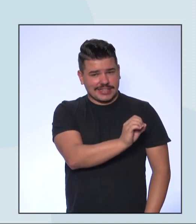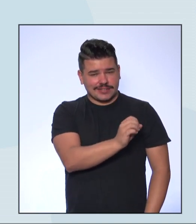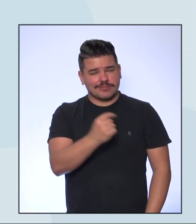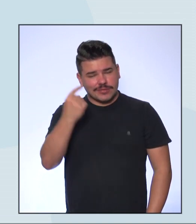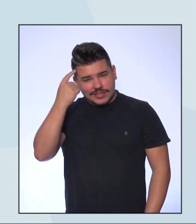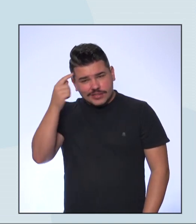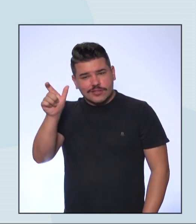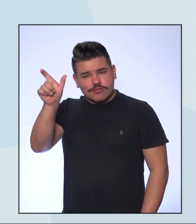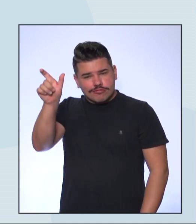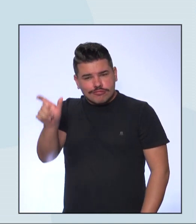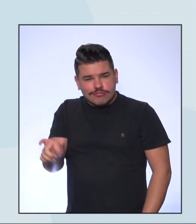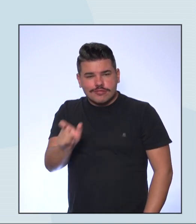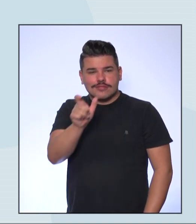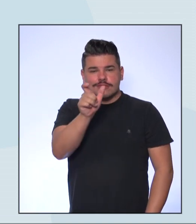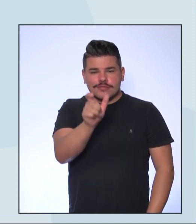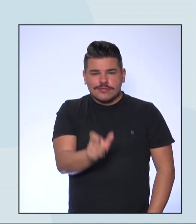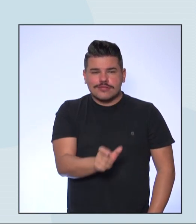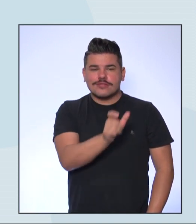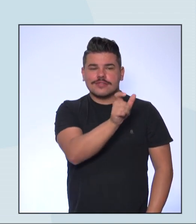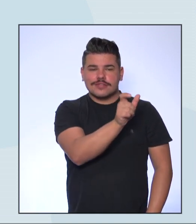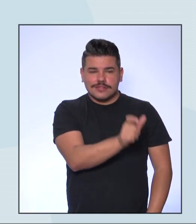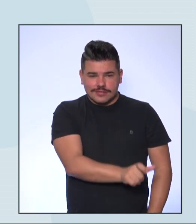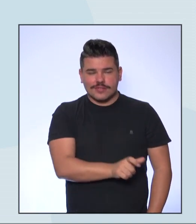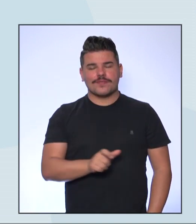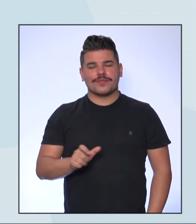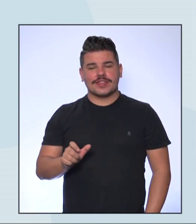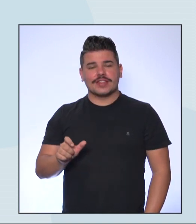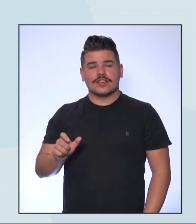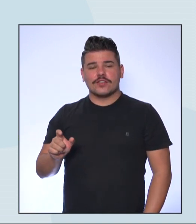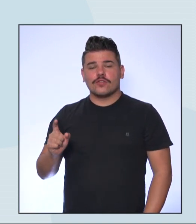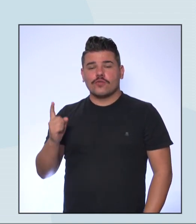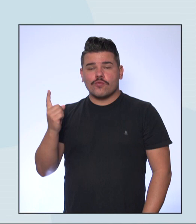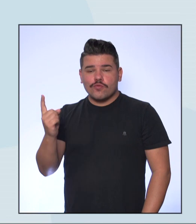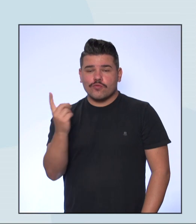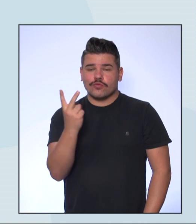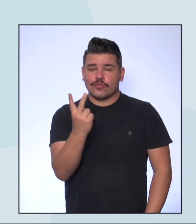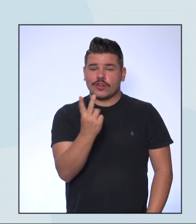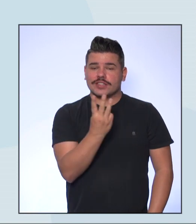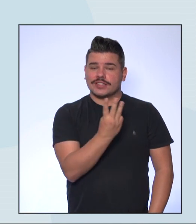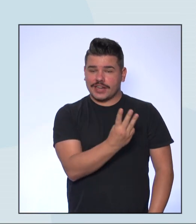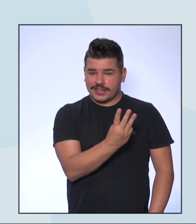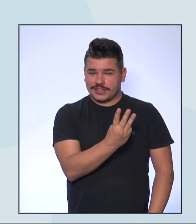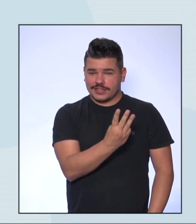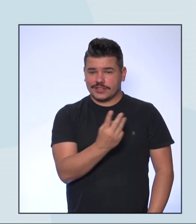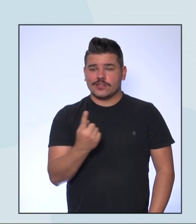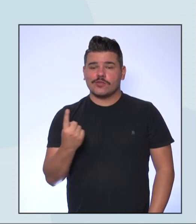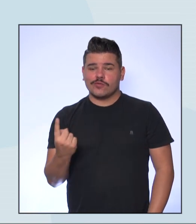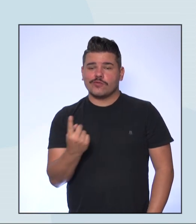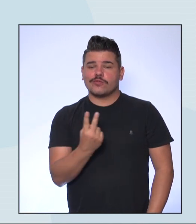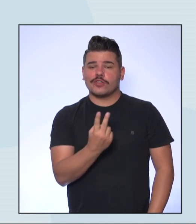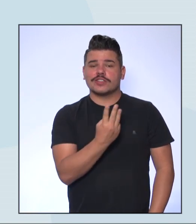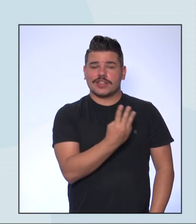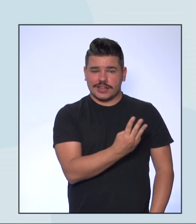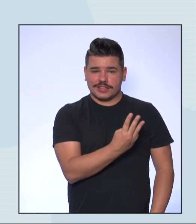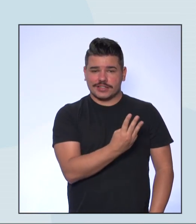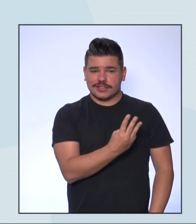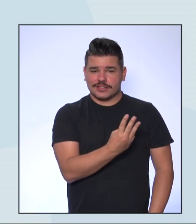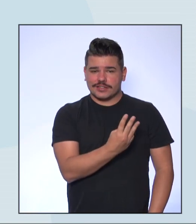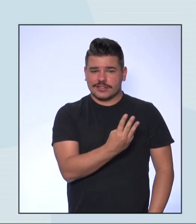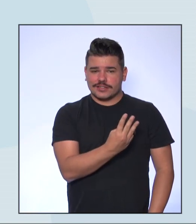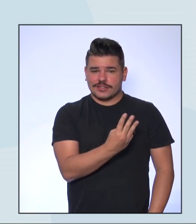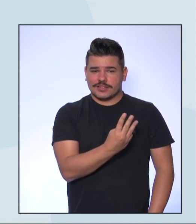não tem essa voz. Então seria assim, ó, 1, 2, 3, pode acompanhar, ó, 30, 45, 60, 1, 2,